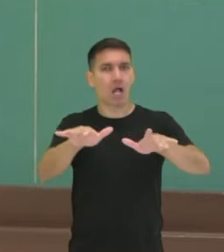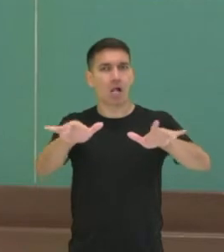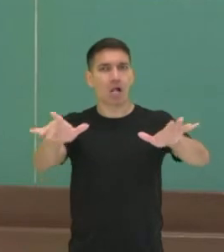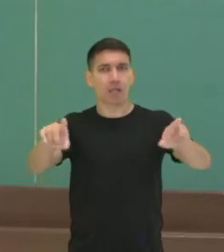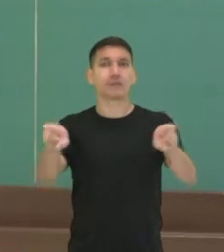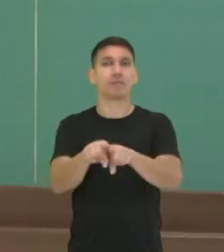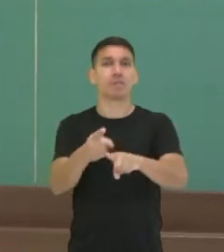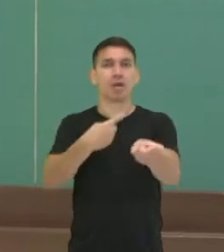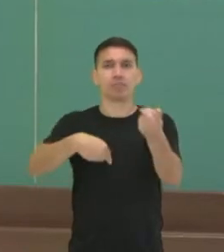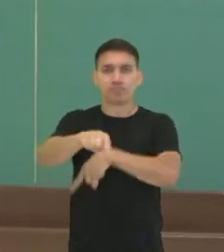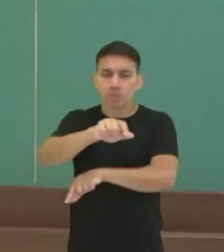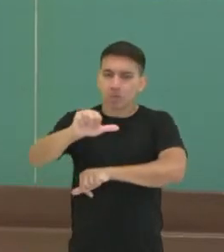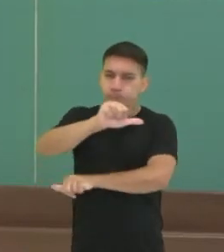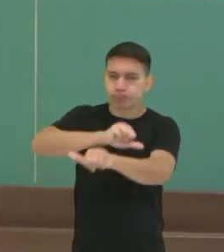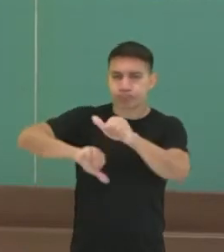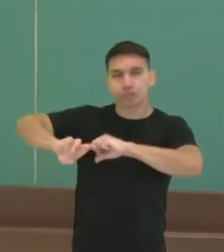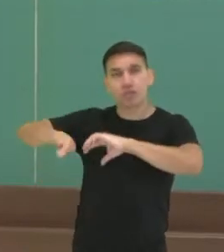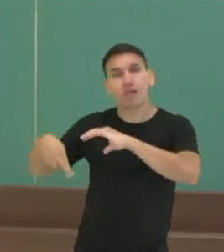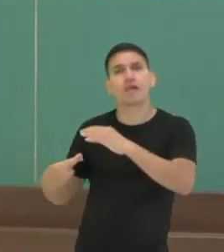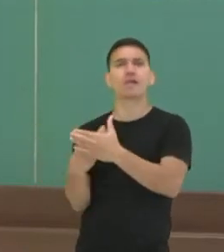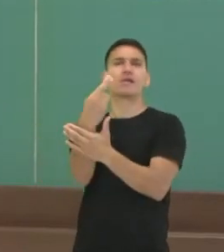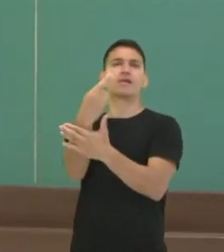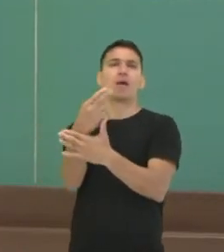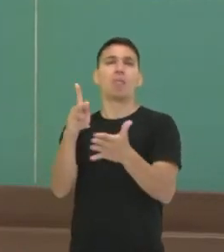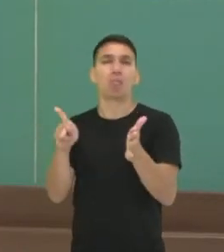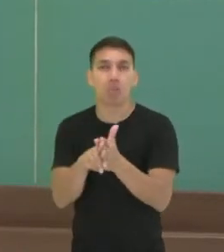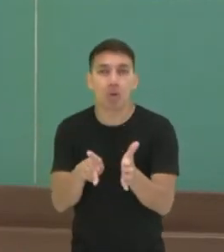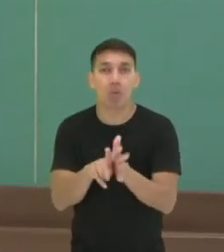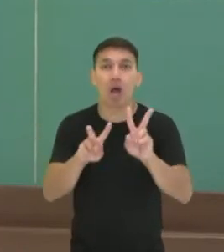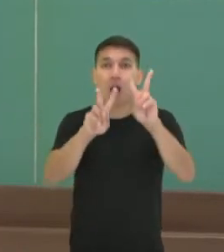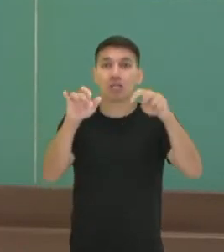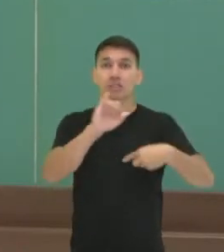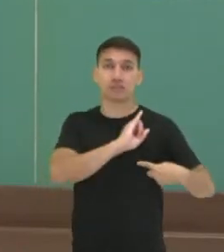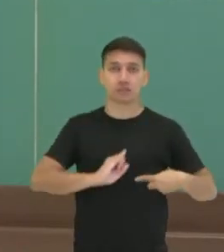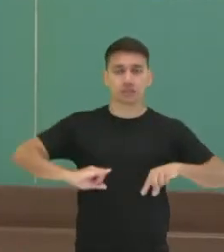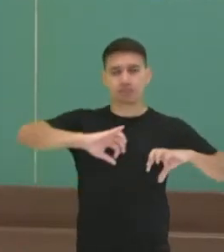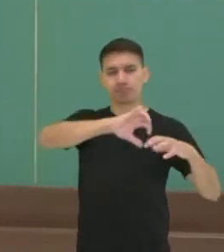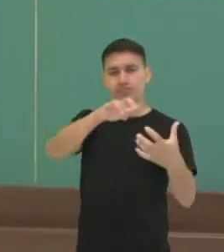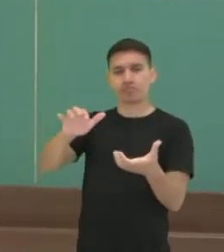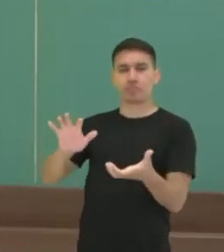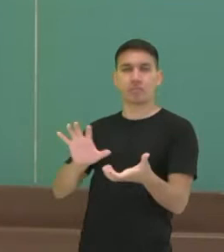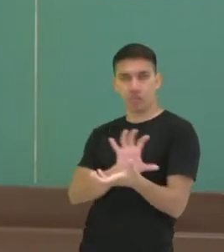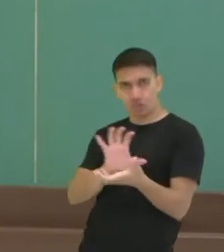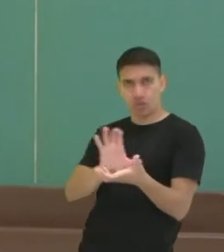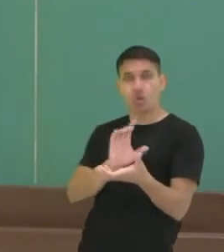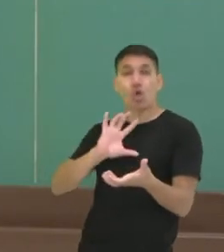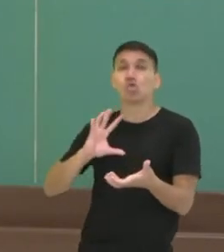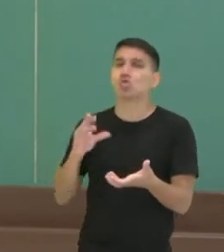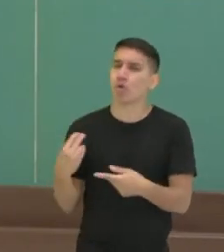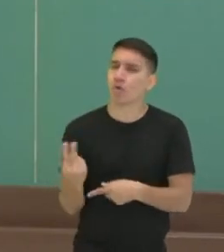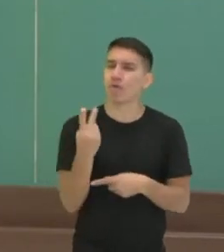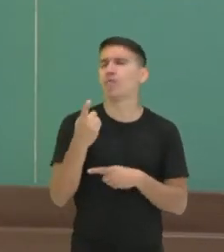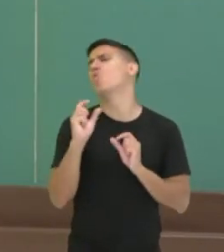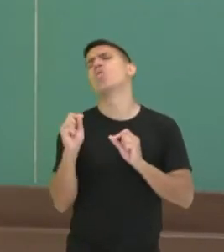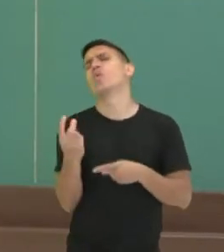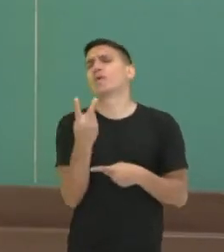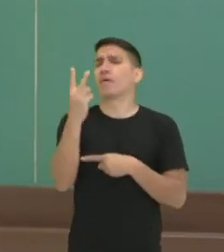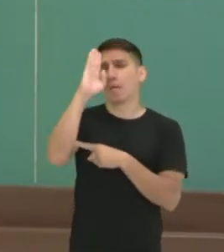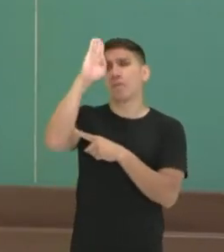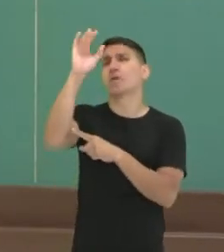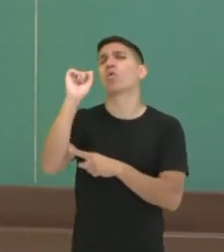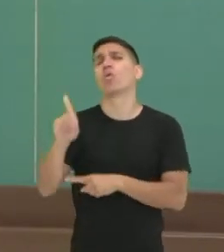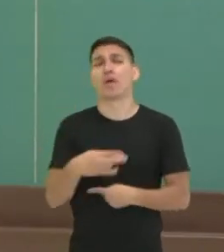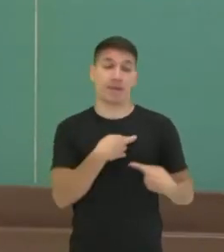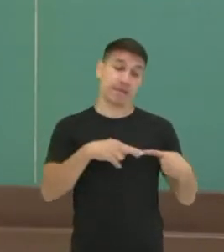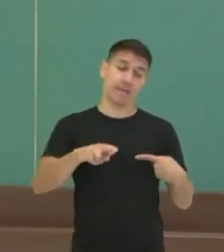e renascer exatamente essa questão do Império Ocidental. Ele quer trazer todos os valores, e o principal valor dele qual que é? É a questão da